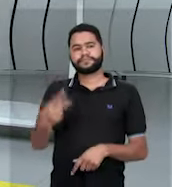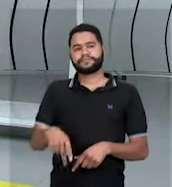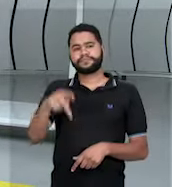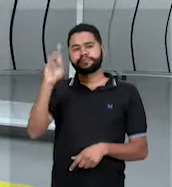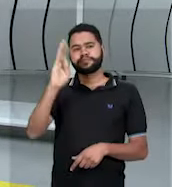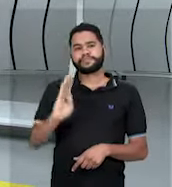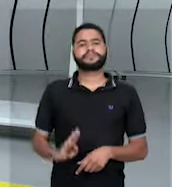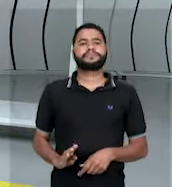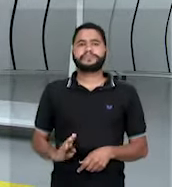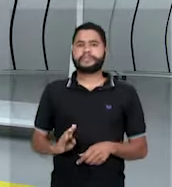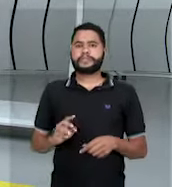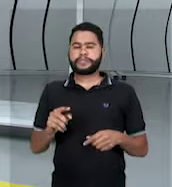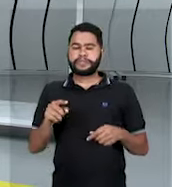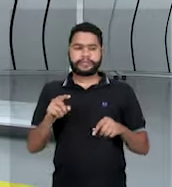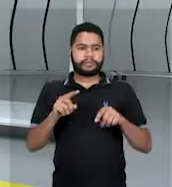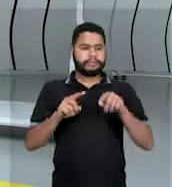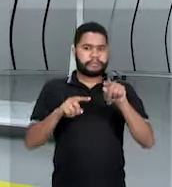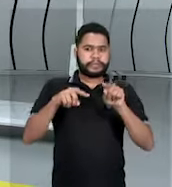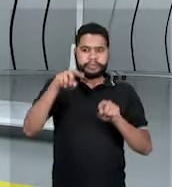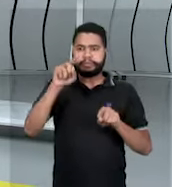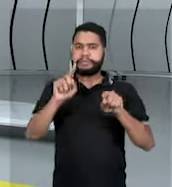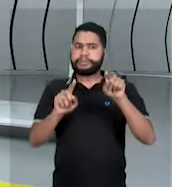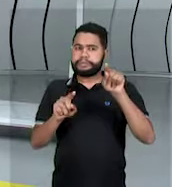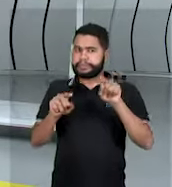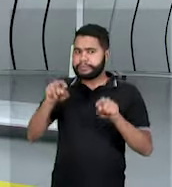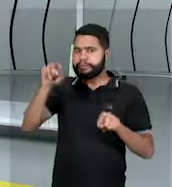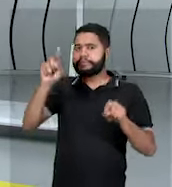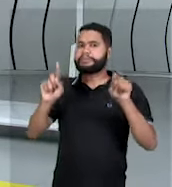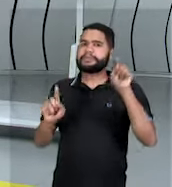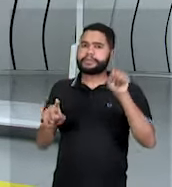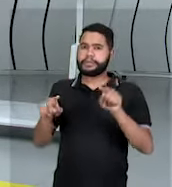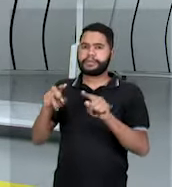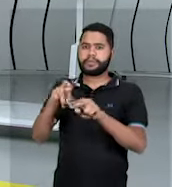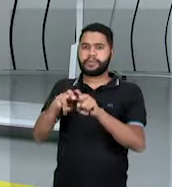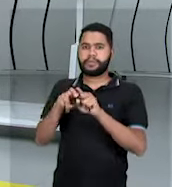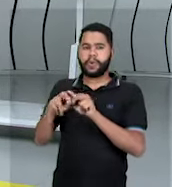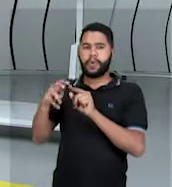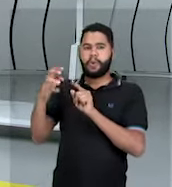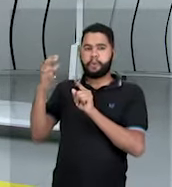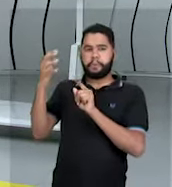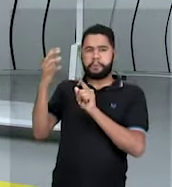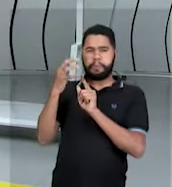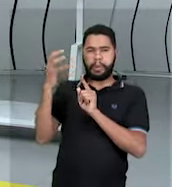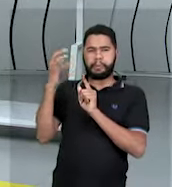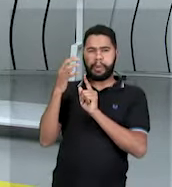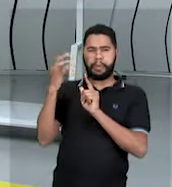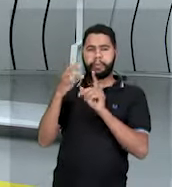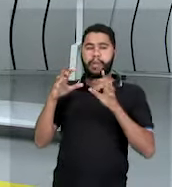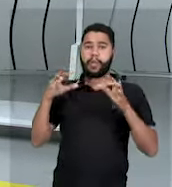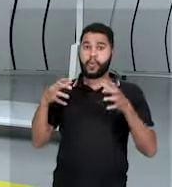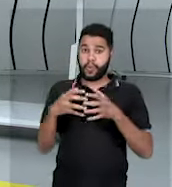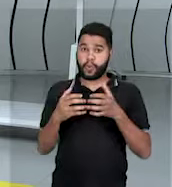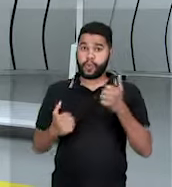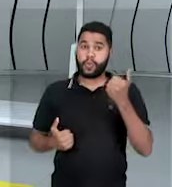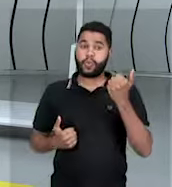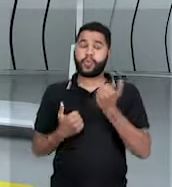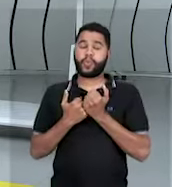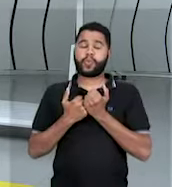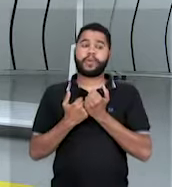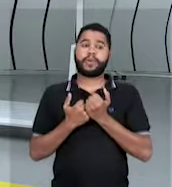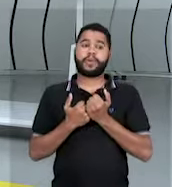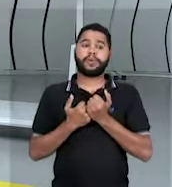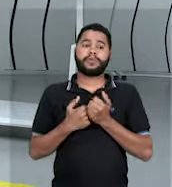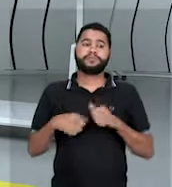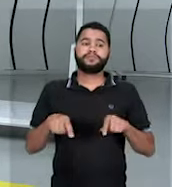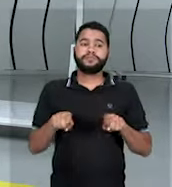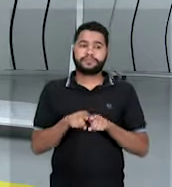essa instabilidade, que também se deve a uma pressão até por parte dos grupos apoiadores, vai